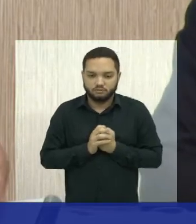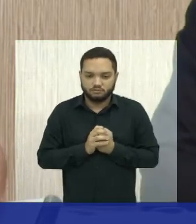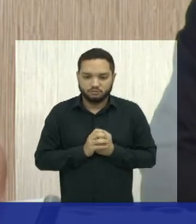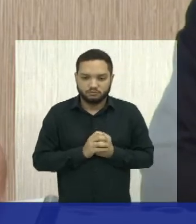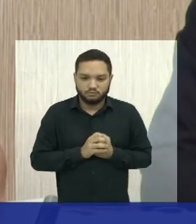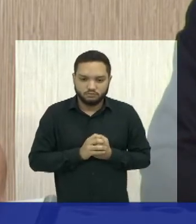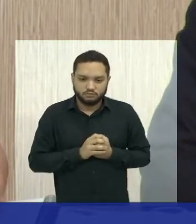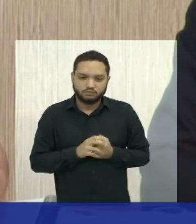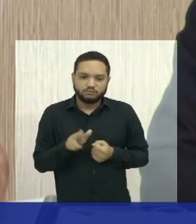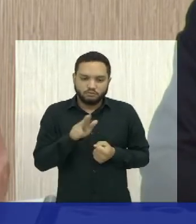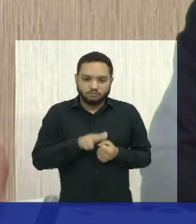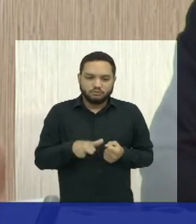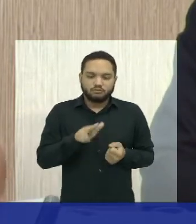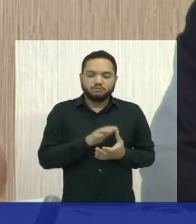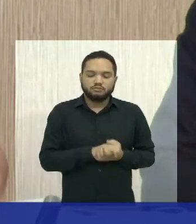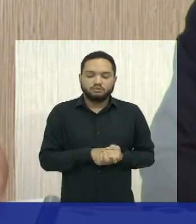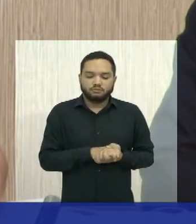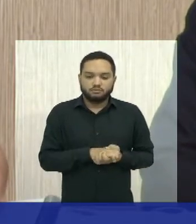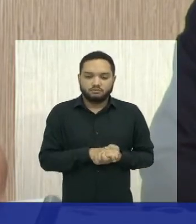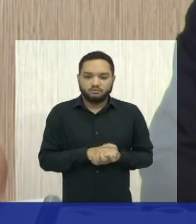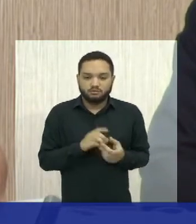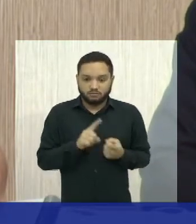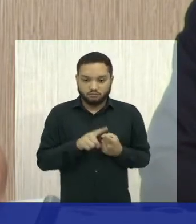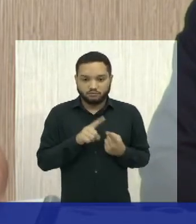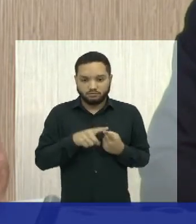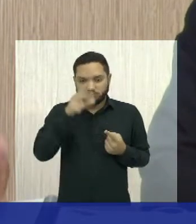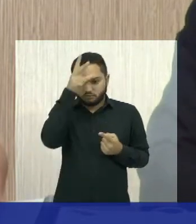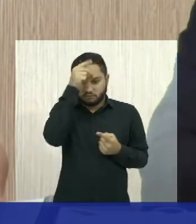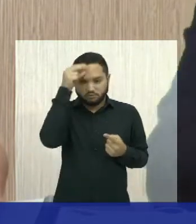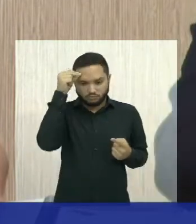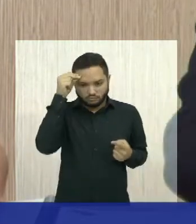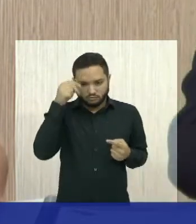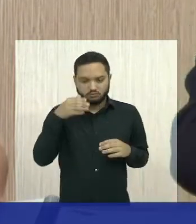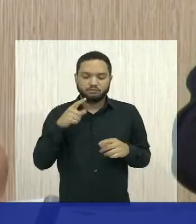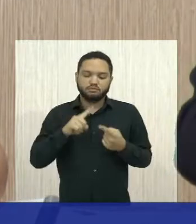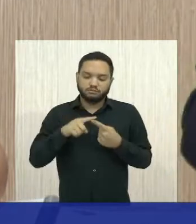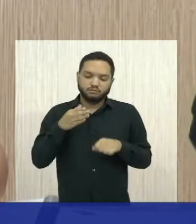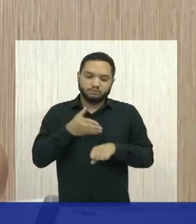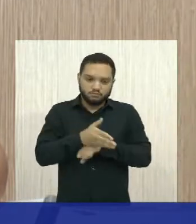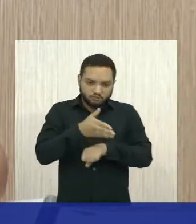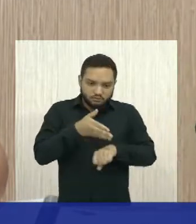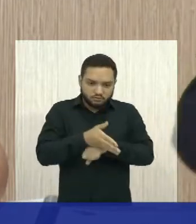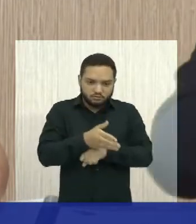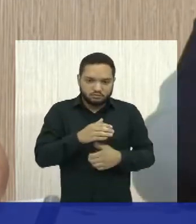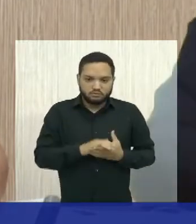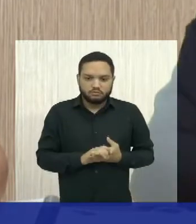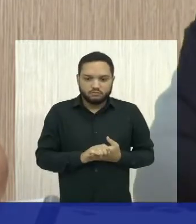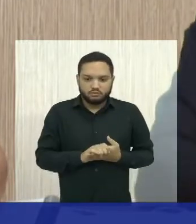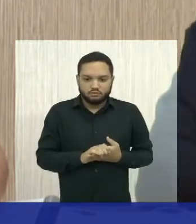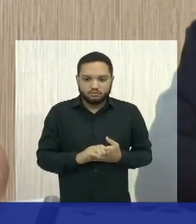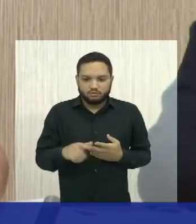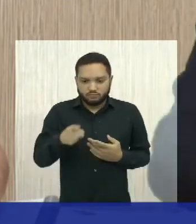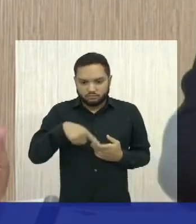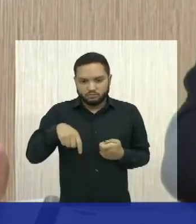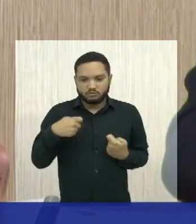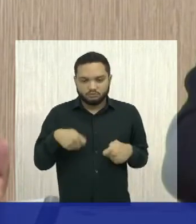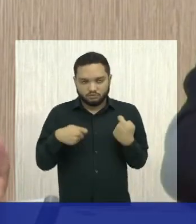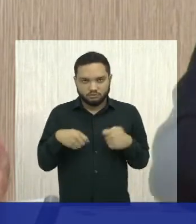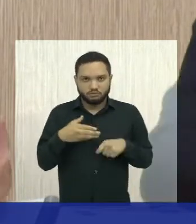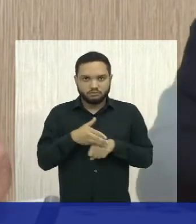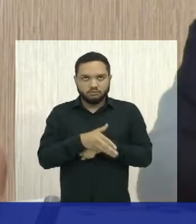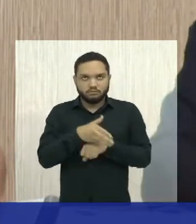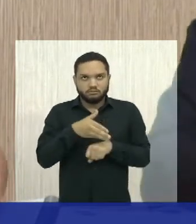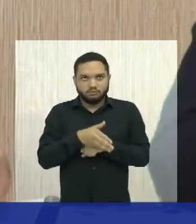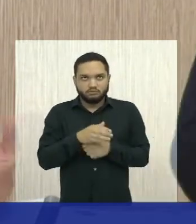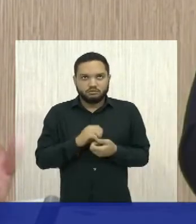fazendo um bom uso e a prefeitura participando. A gente tem que participar, mas